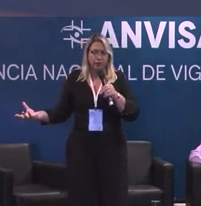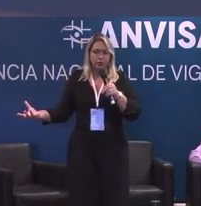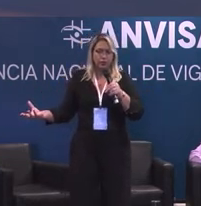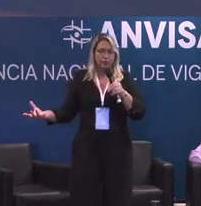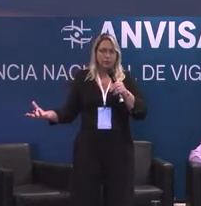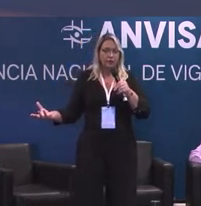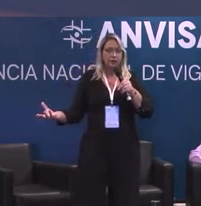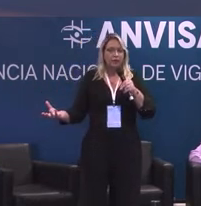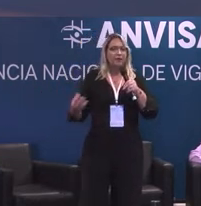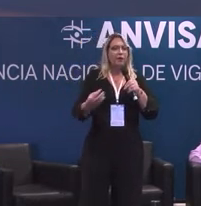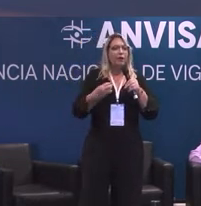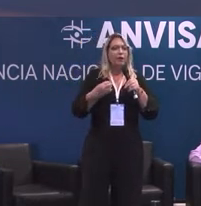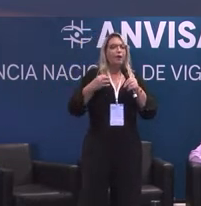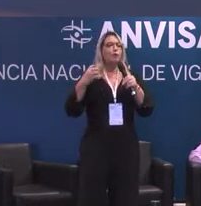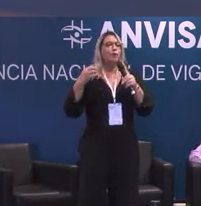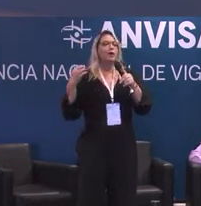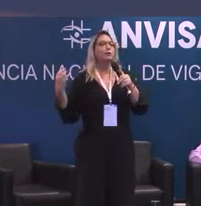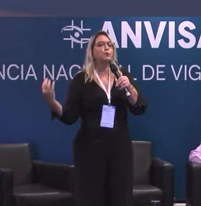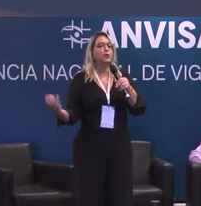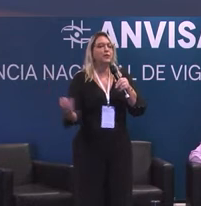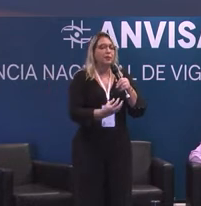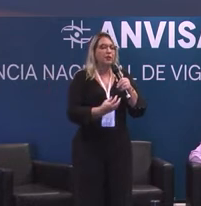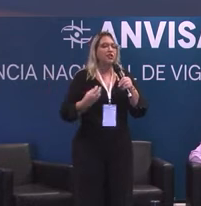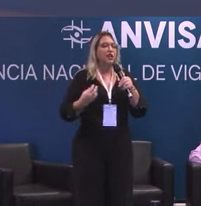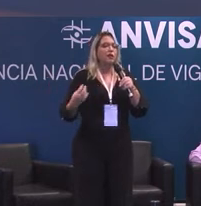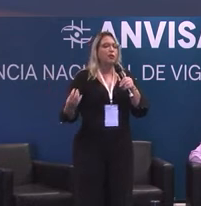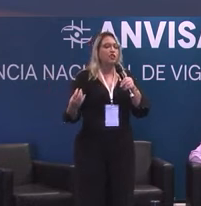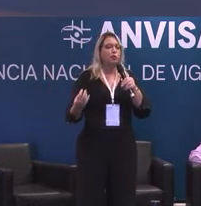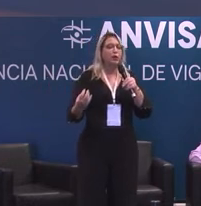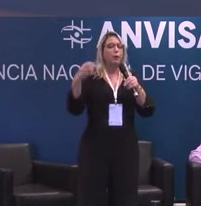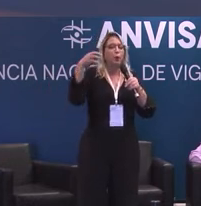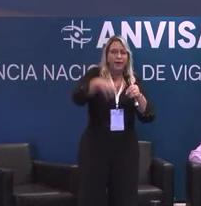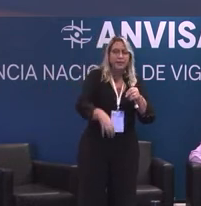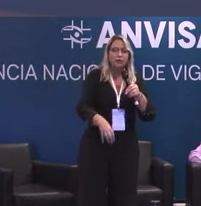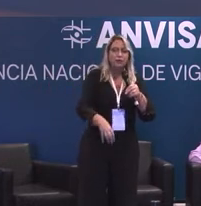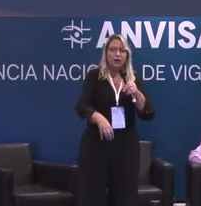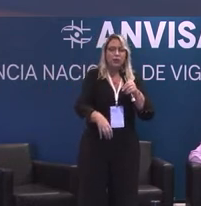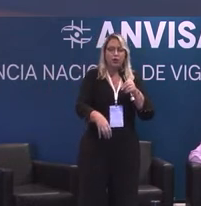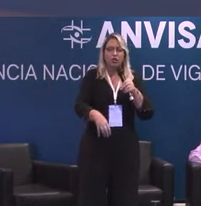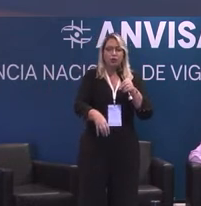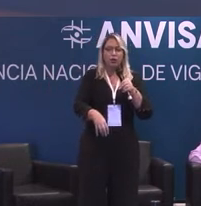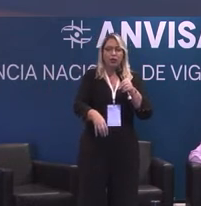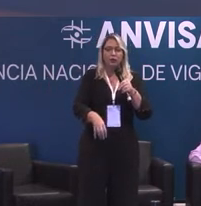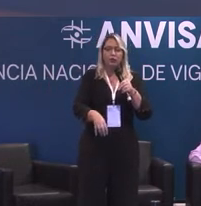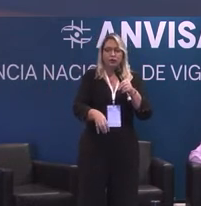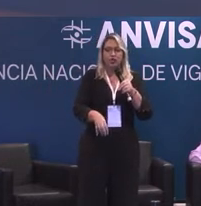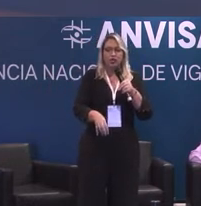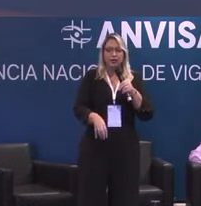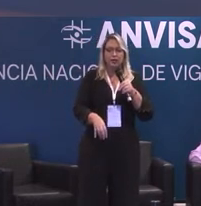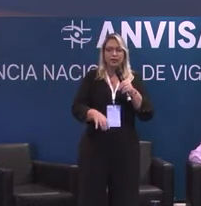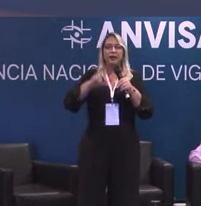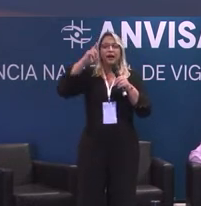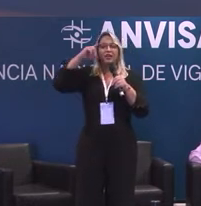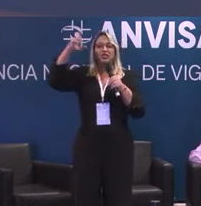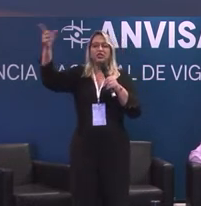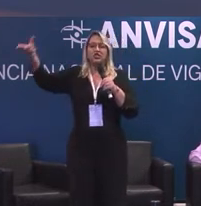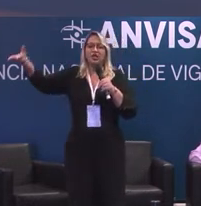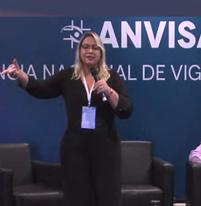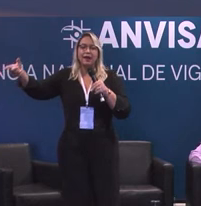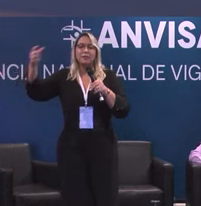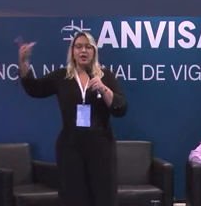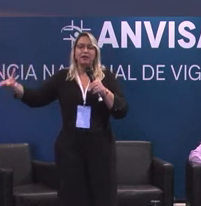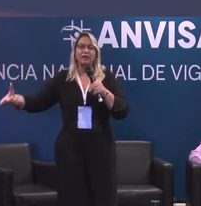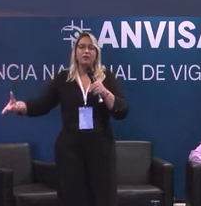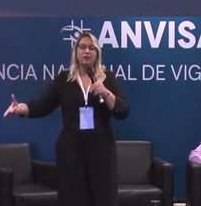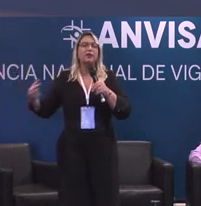gente. Então, os procedimentos da corregedoria, por mais que não tenha corregedoria dentro da vigilância, a gente já sabe,